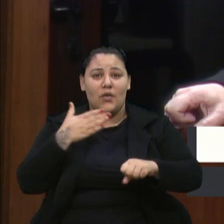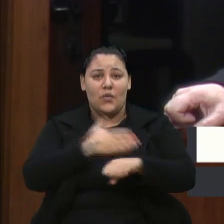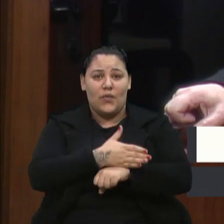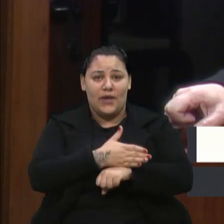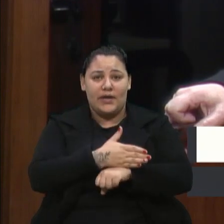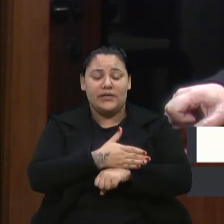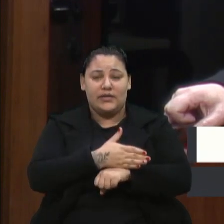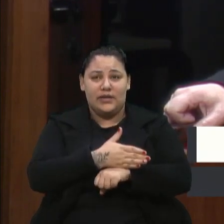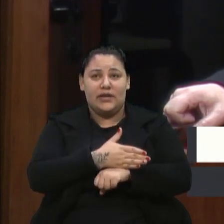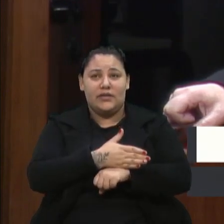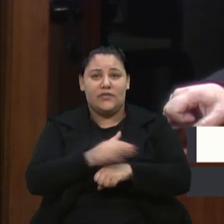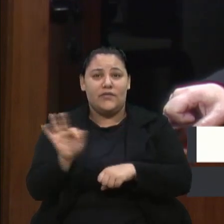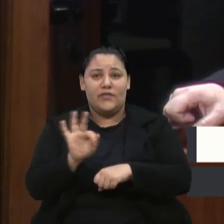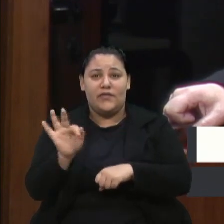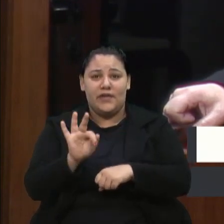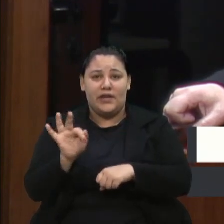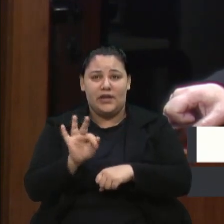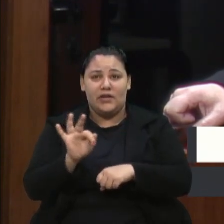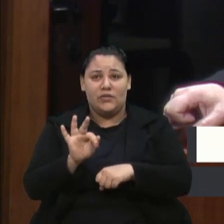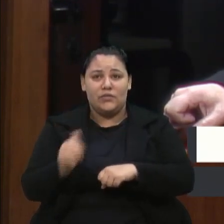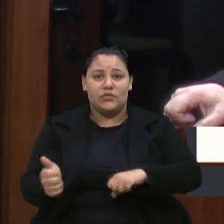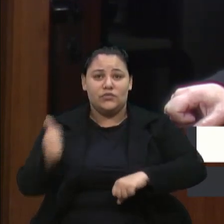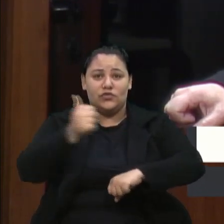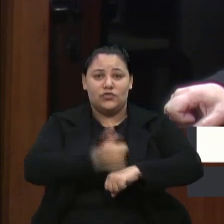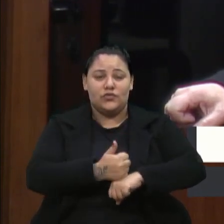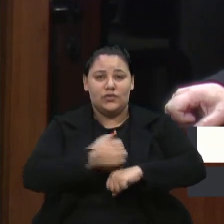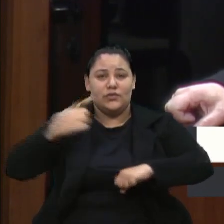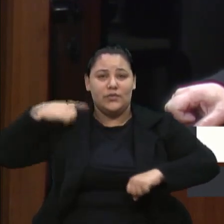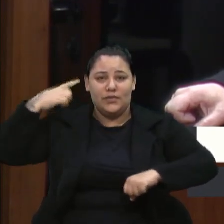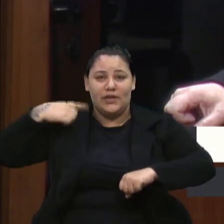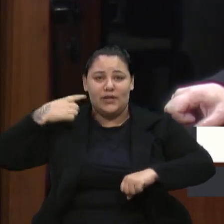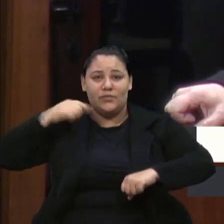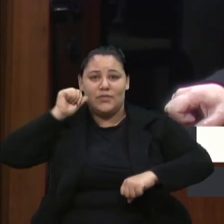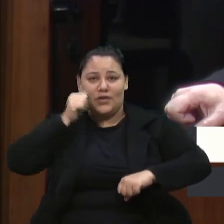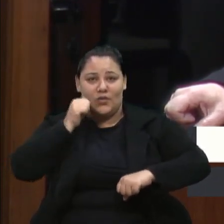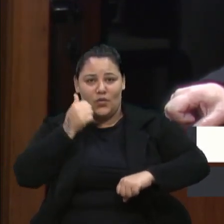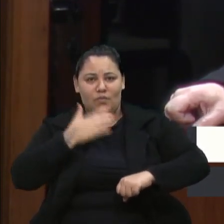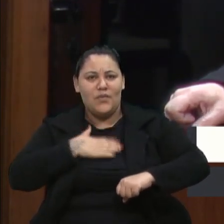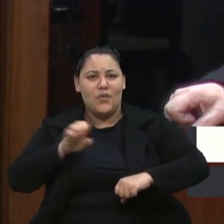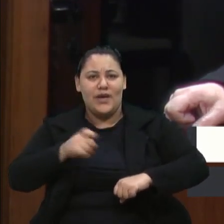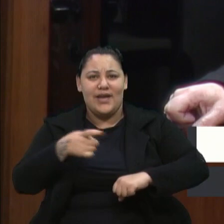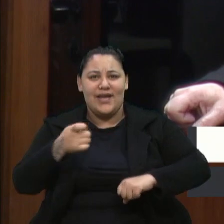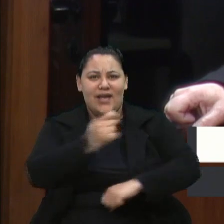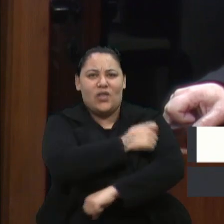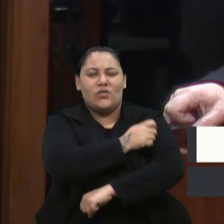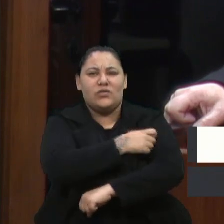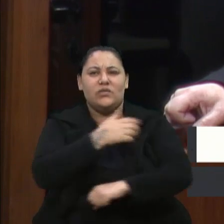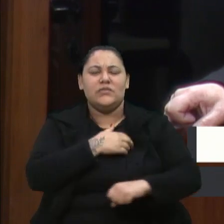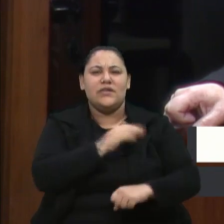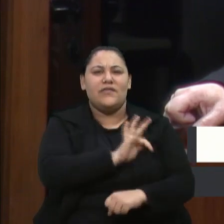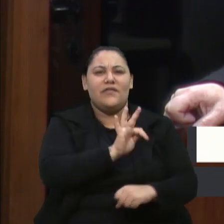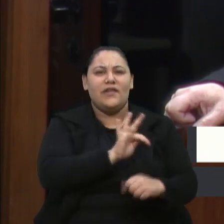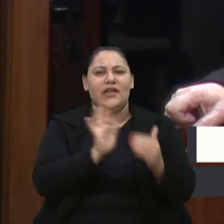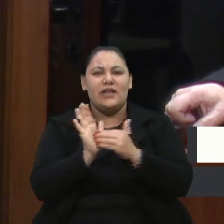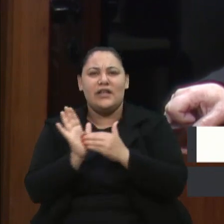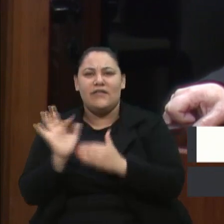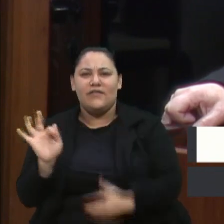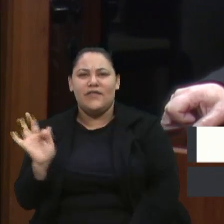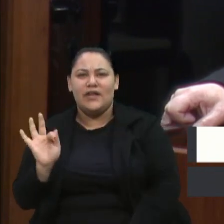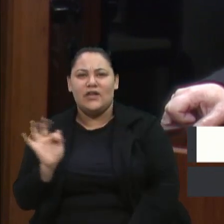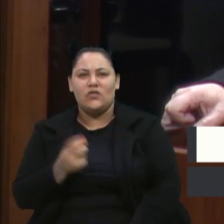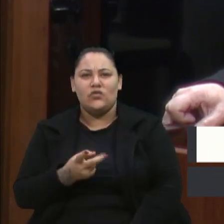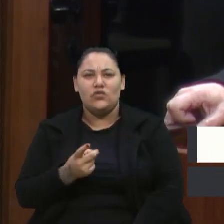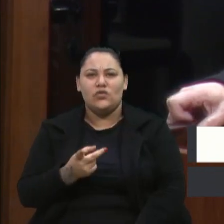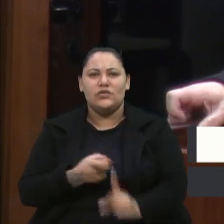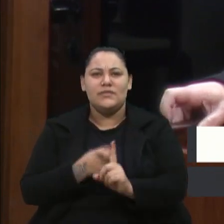Maurício Marcon, meu querido ex-aluno, eu pensei, fevereiro a fevereiro, 12 meses, acho que vai dar